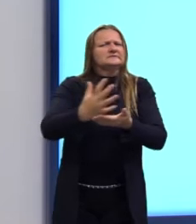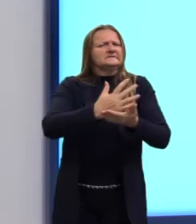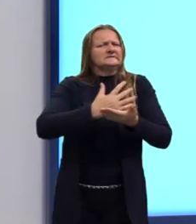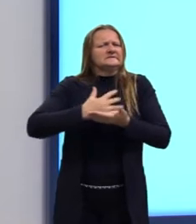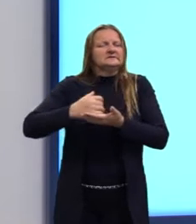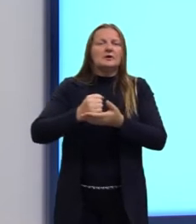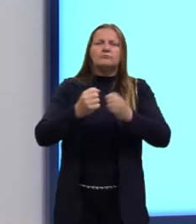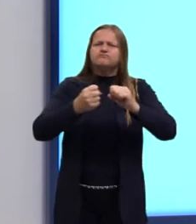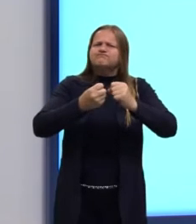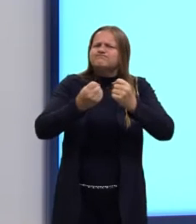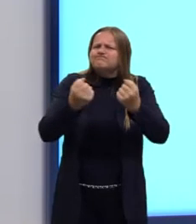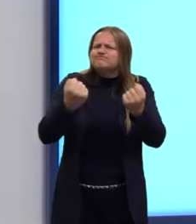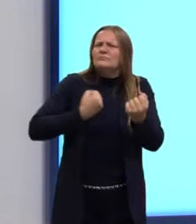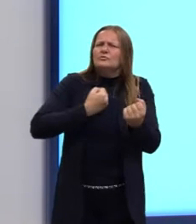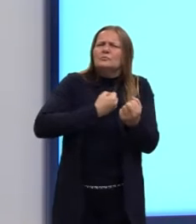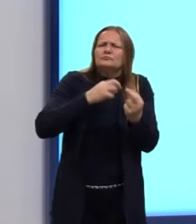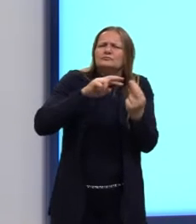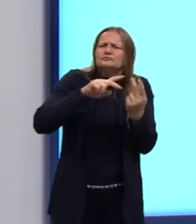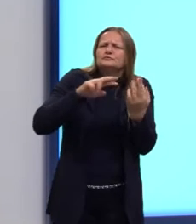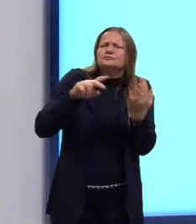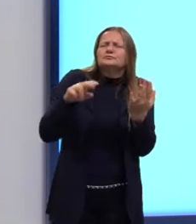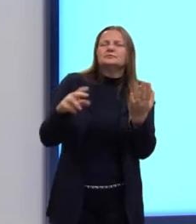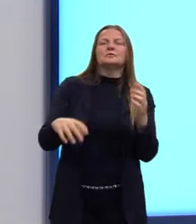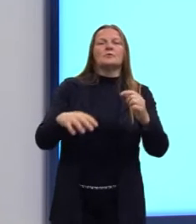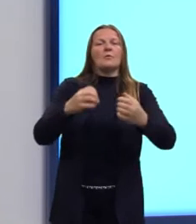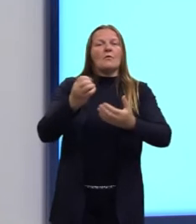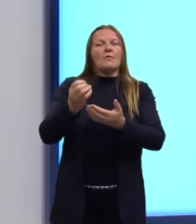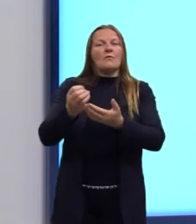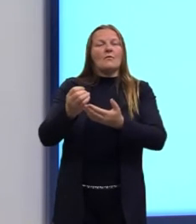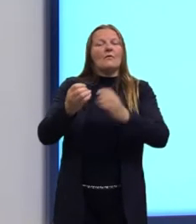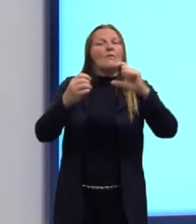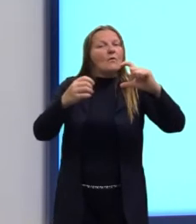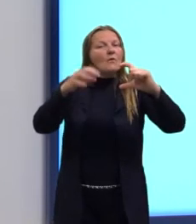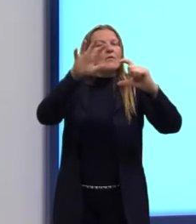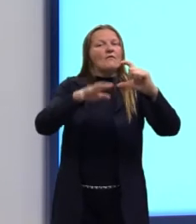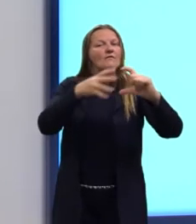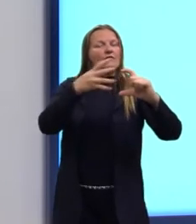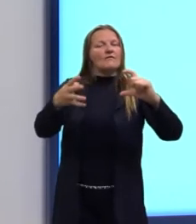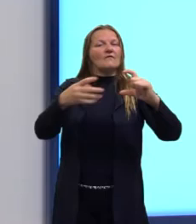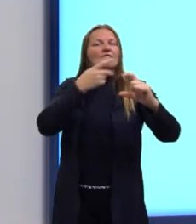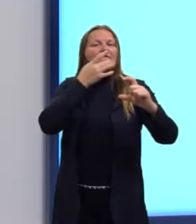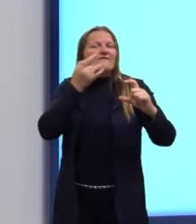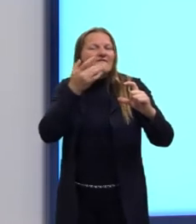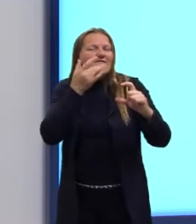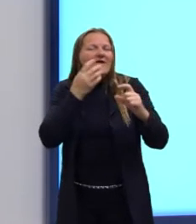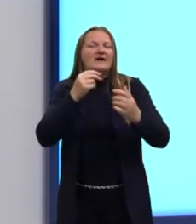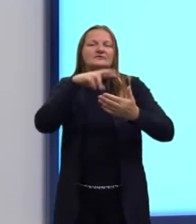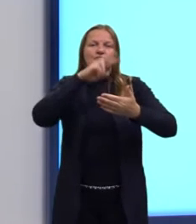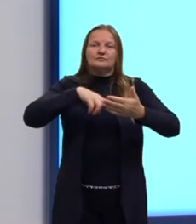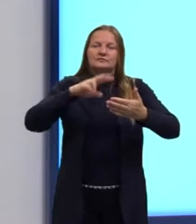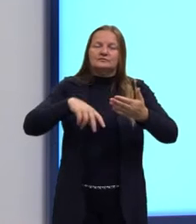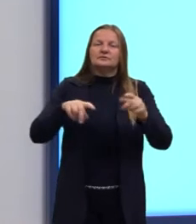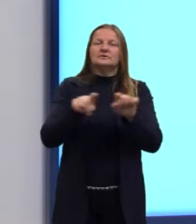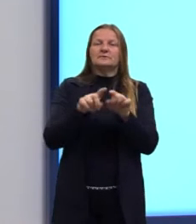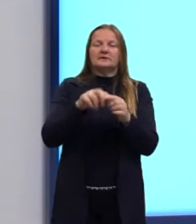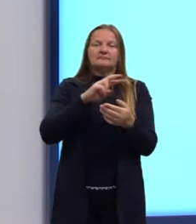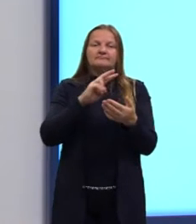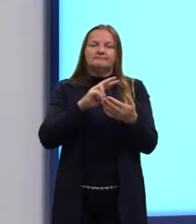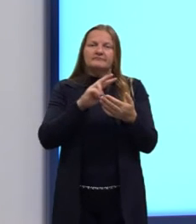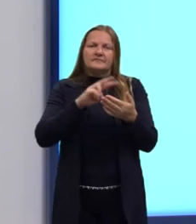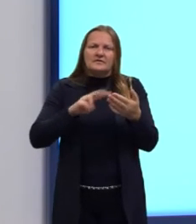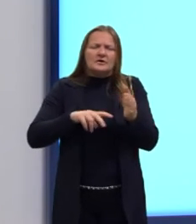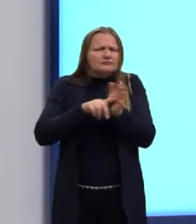onde nós podemos utilizar as matrizes para facilitar tanto a leitura né interpretação como também